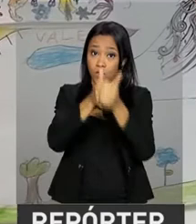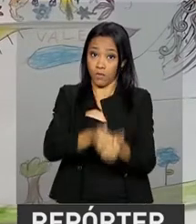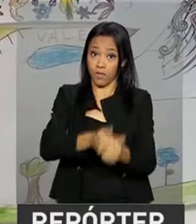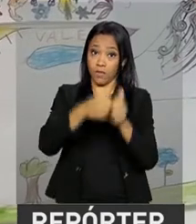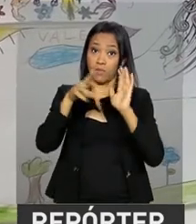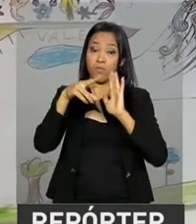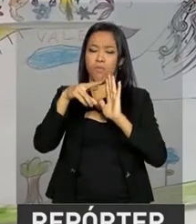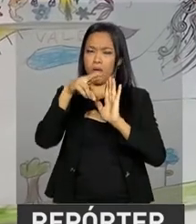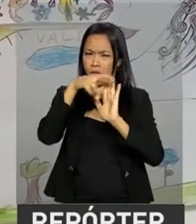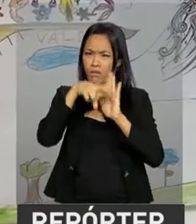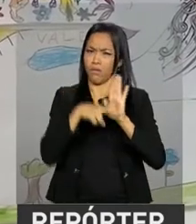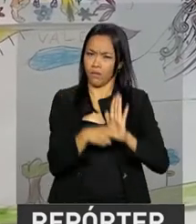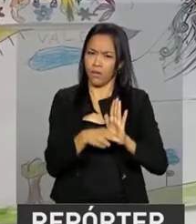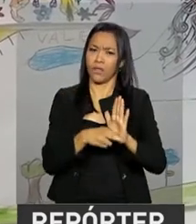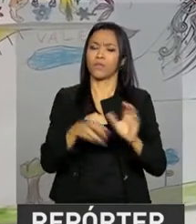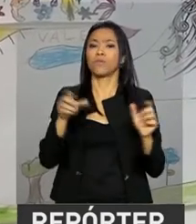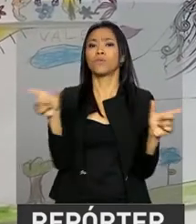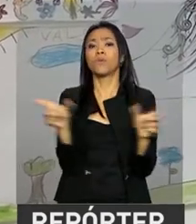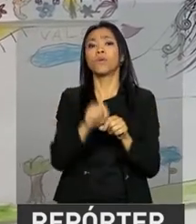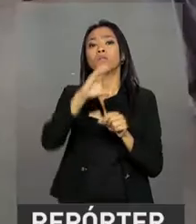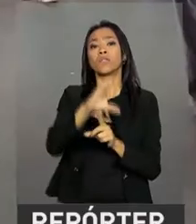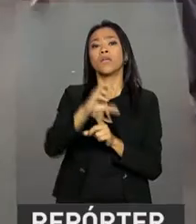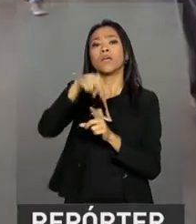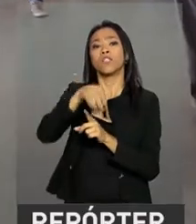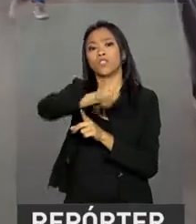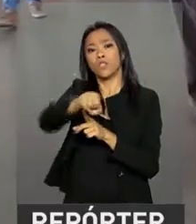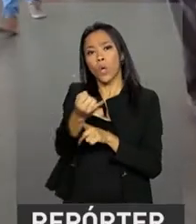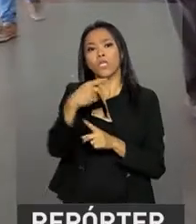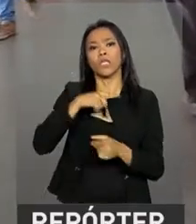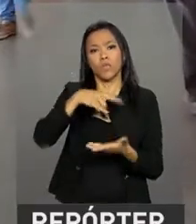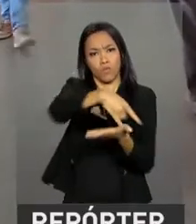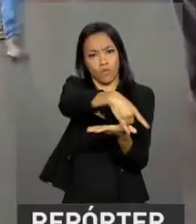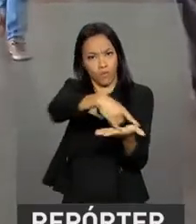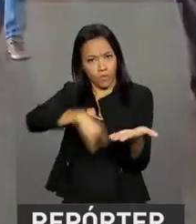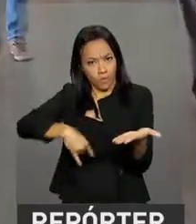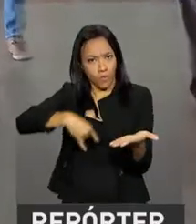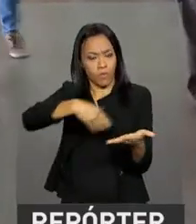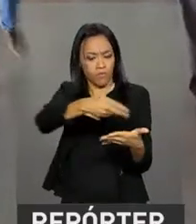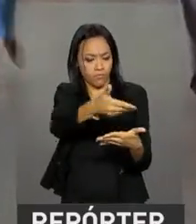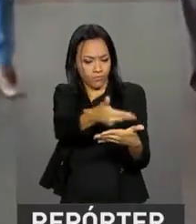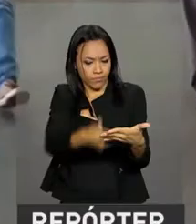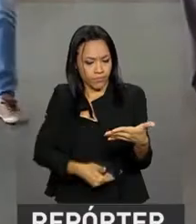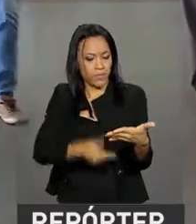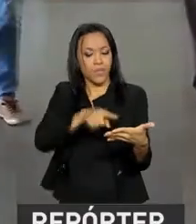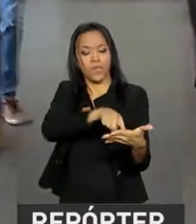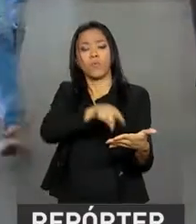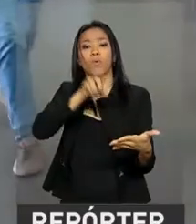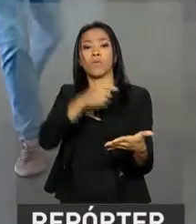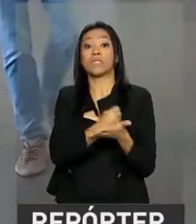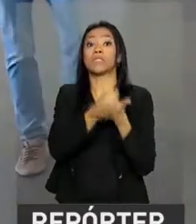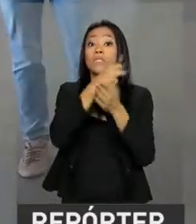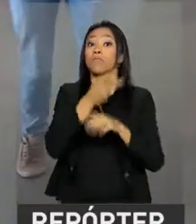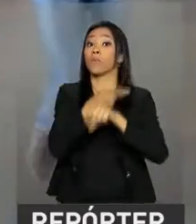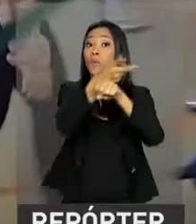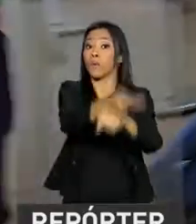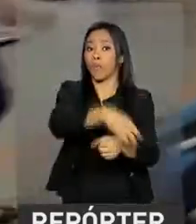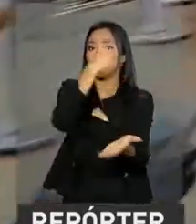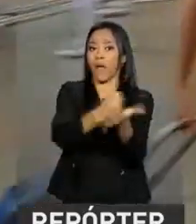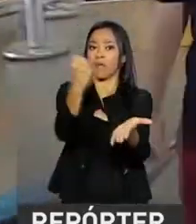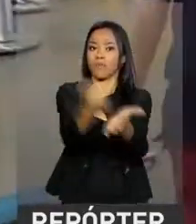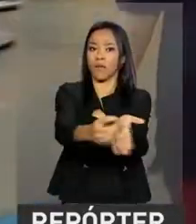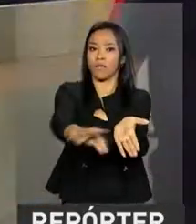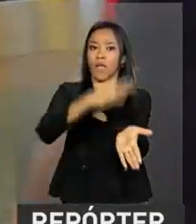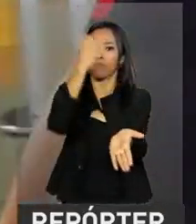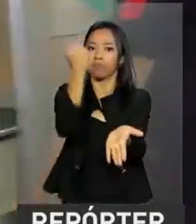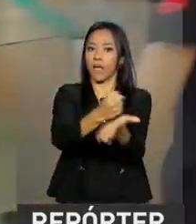CNJ, basta o preenchimento de formulário próprio e o reconhecimento de firma no cartório. Diante